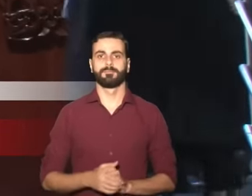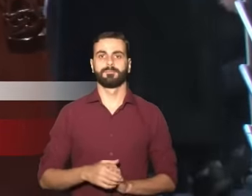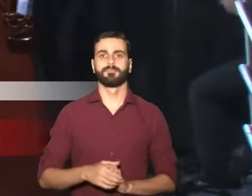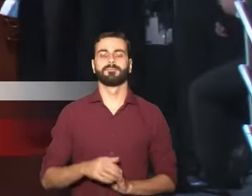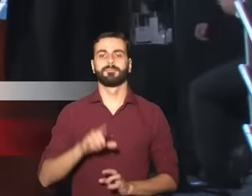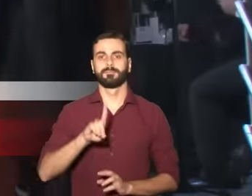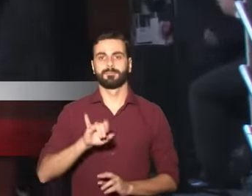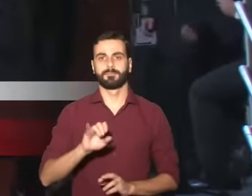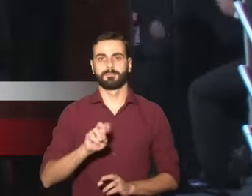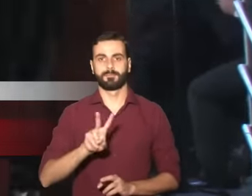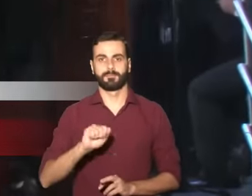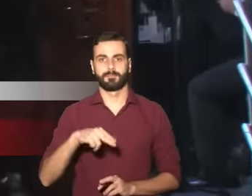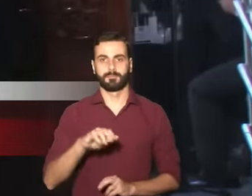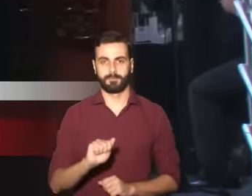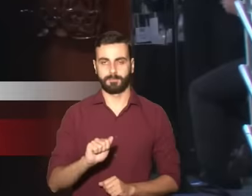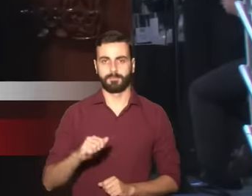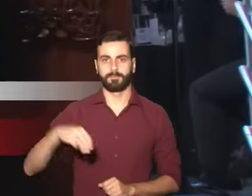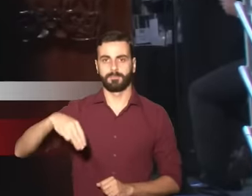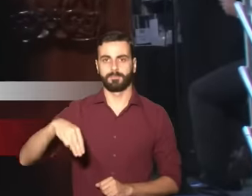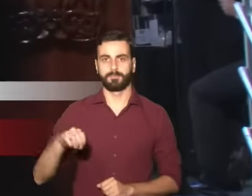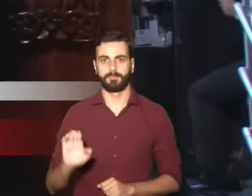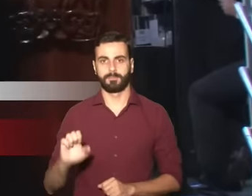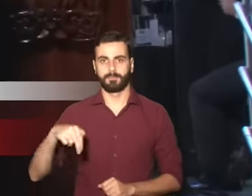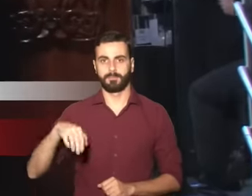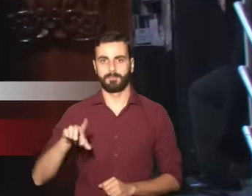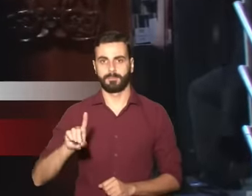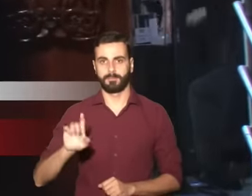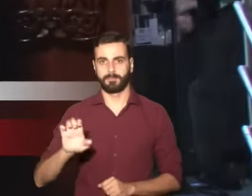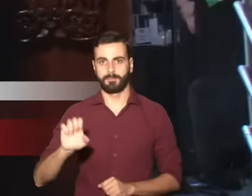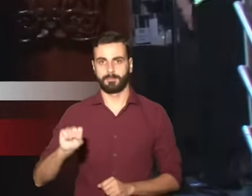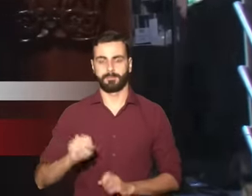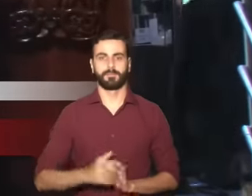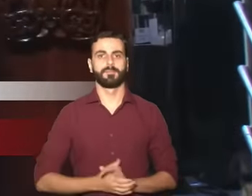Giovana Maria Mendes Sattler.